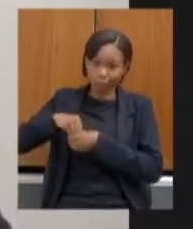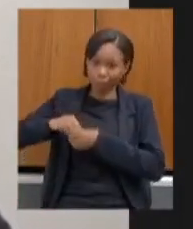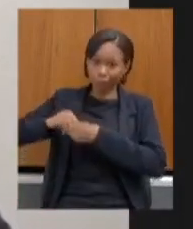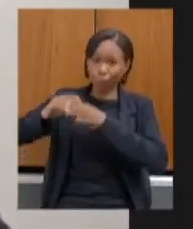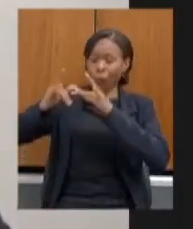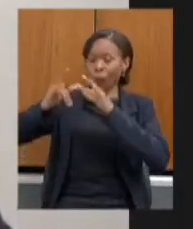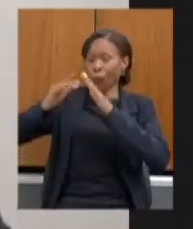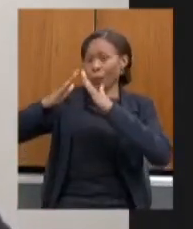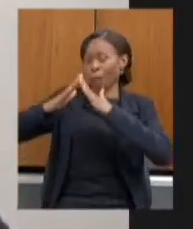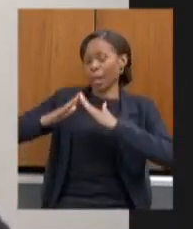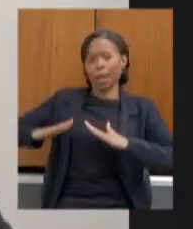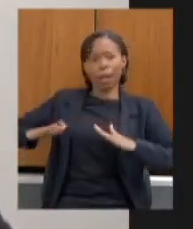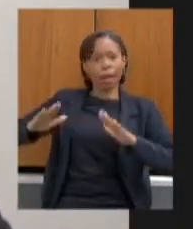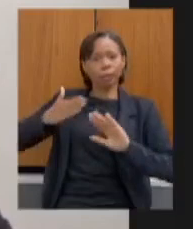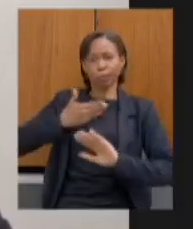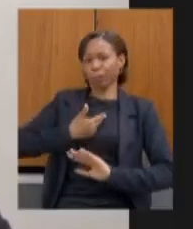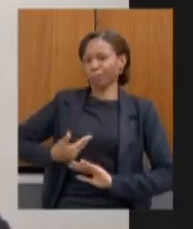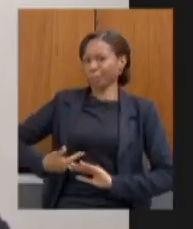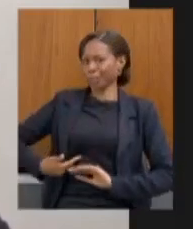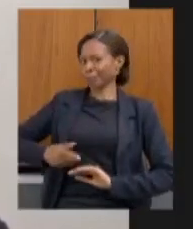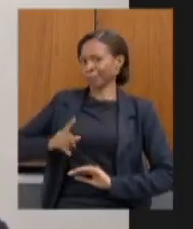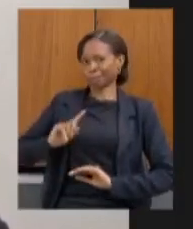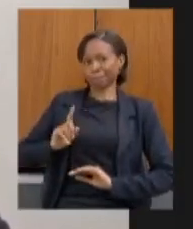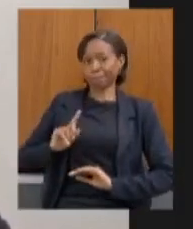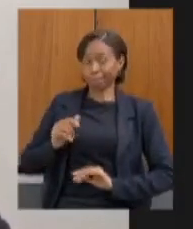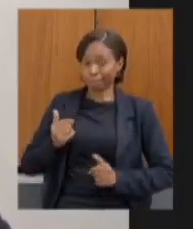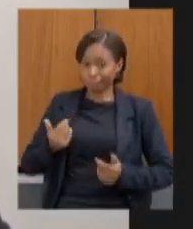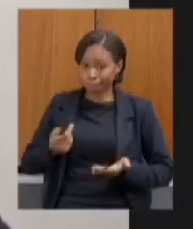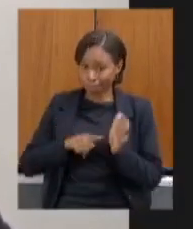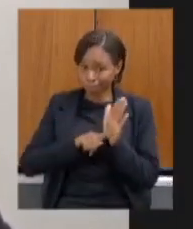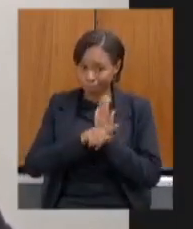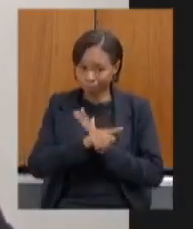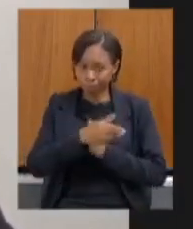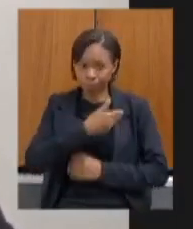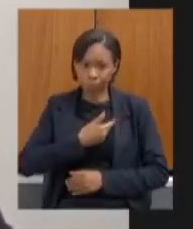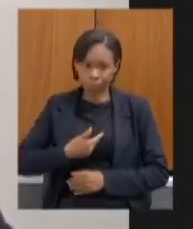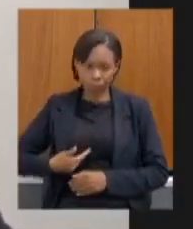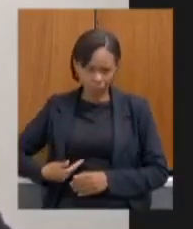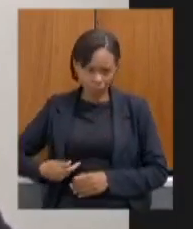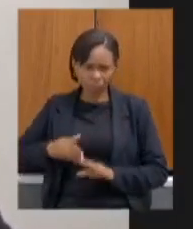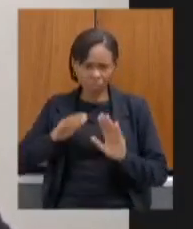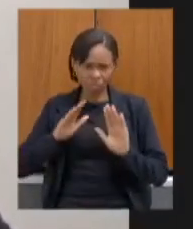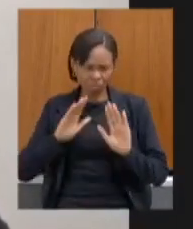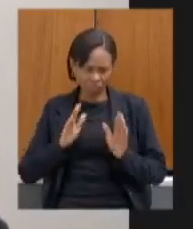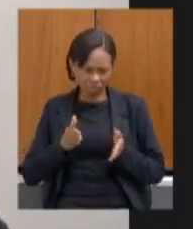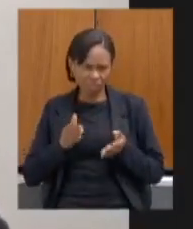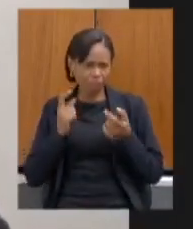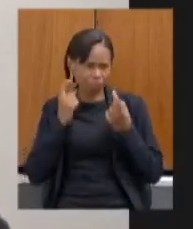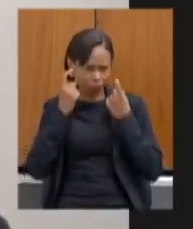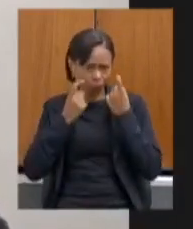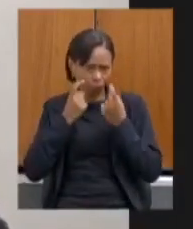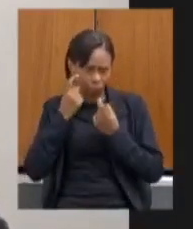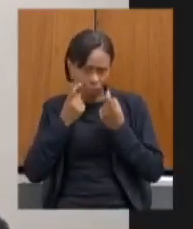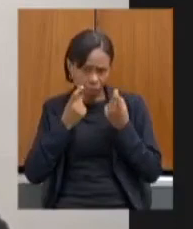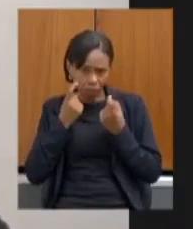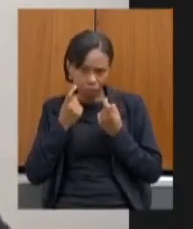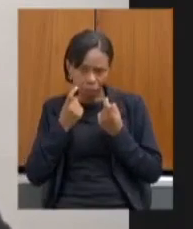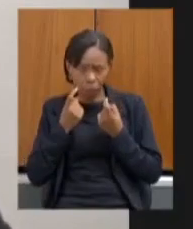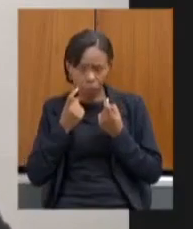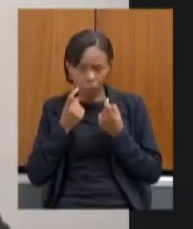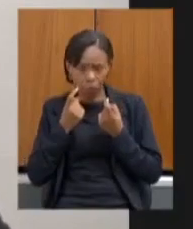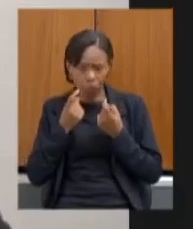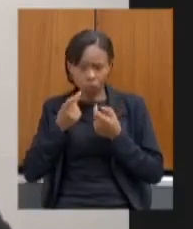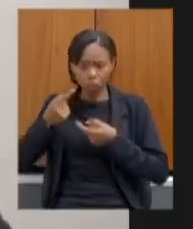governador de Minas está preocupado com essa situação, se ele tem discutido isso com a bancada federal mineira, com os